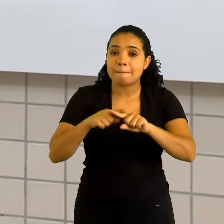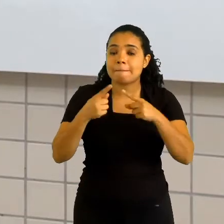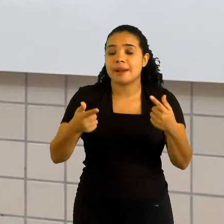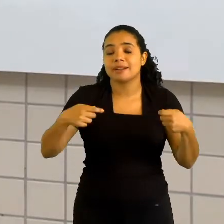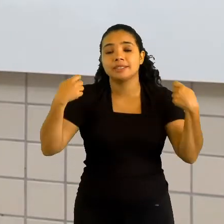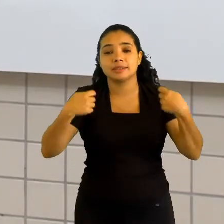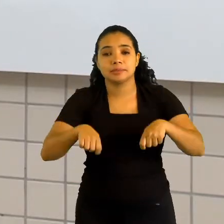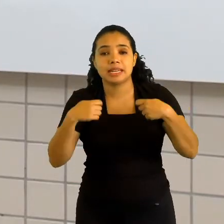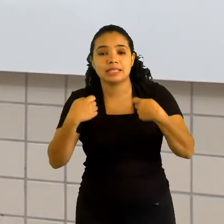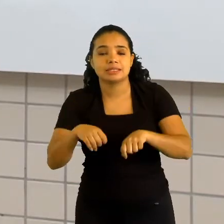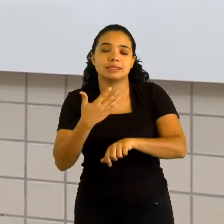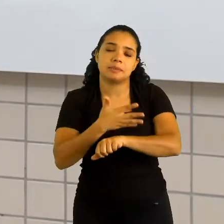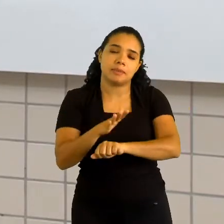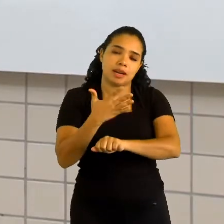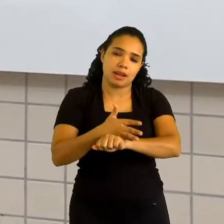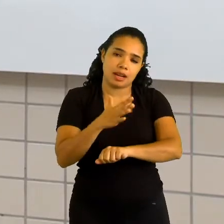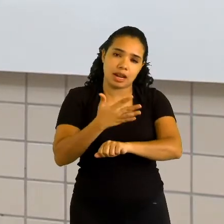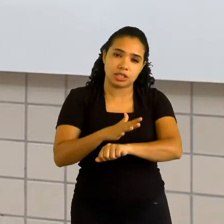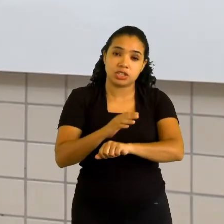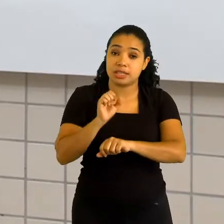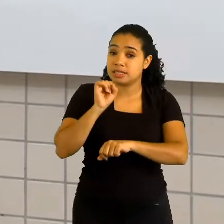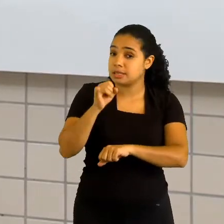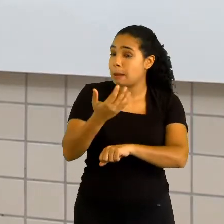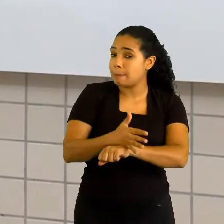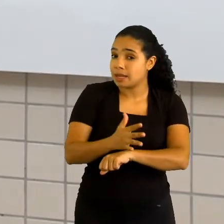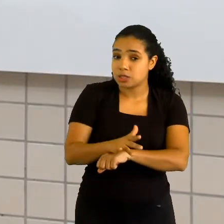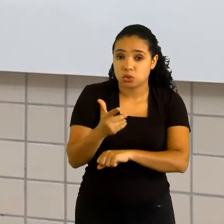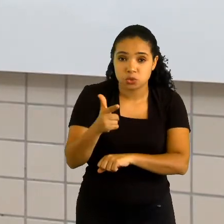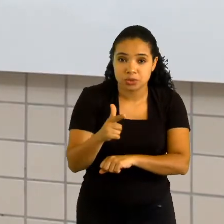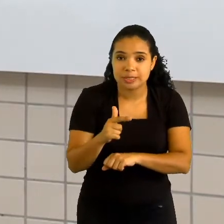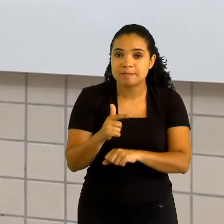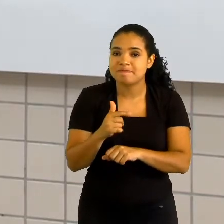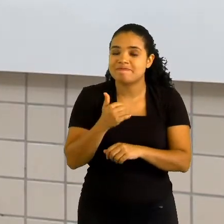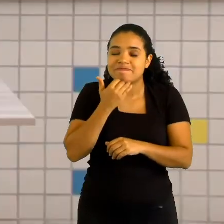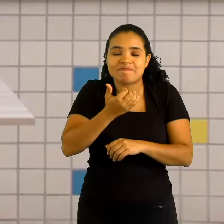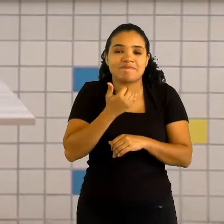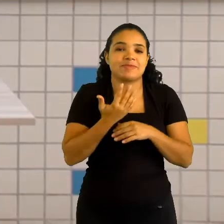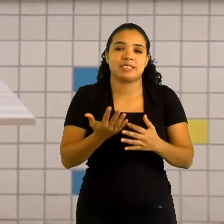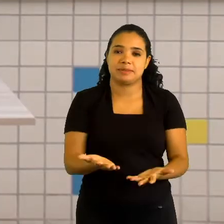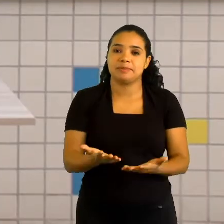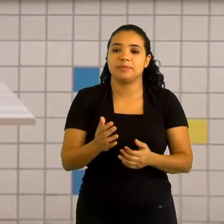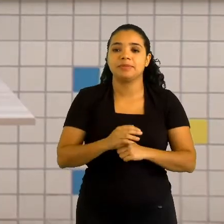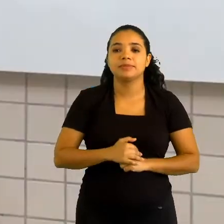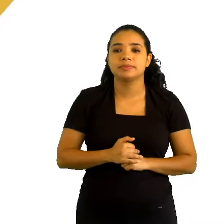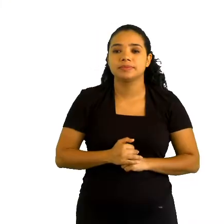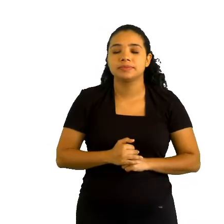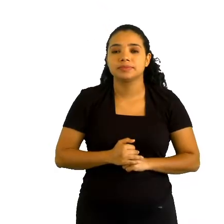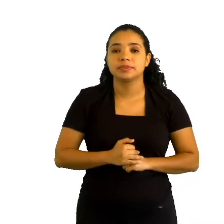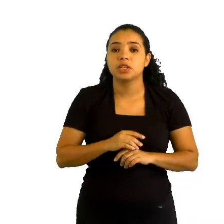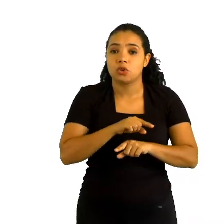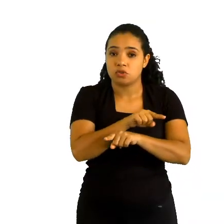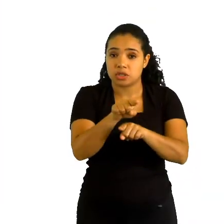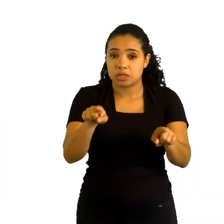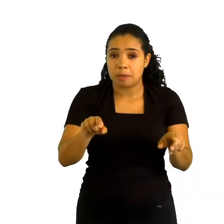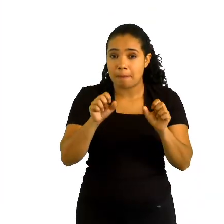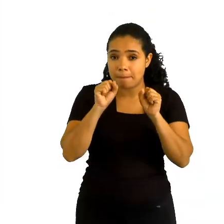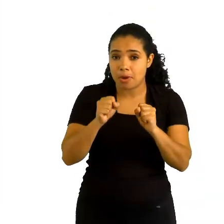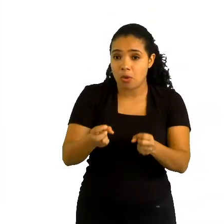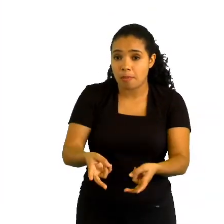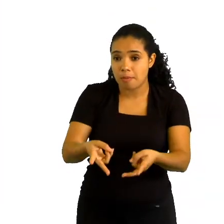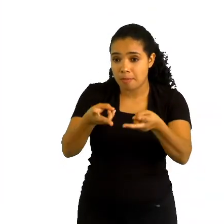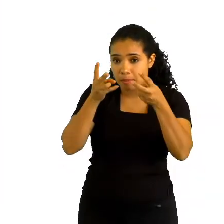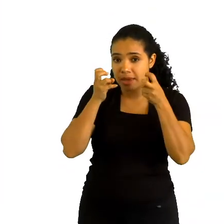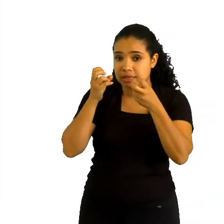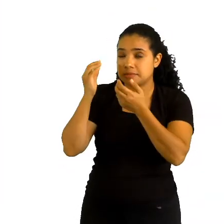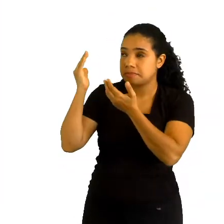também praticar. Se a gente não pratica, a gente não aprende. Beleza? Então vamos lá. Vocês podem perceber,